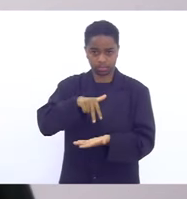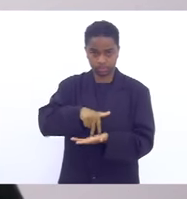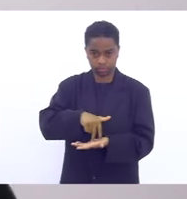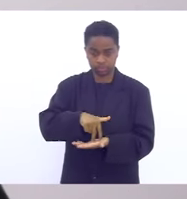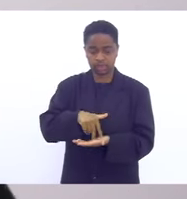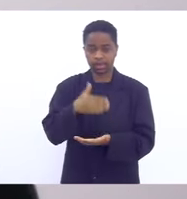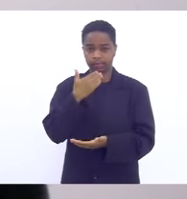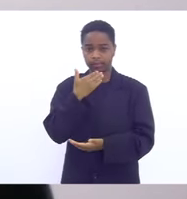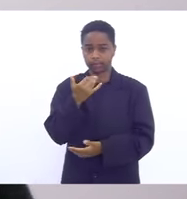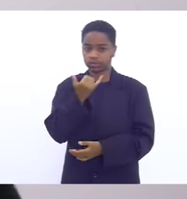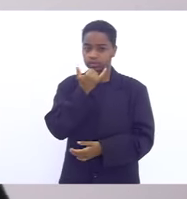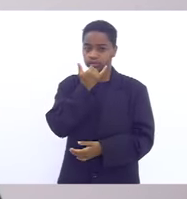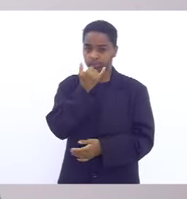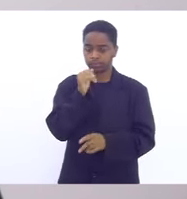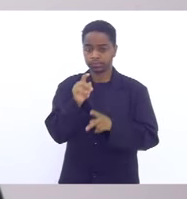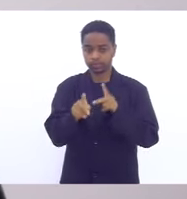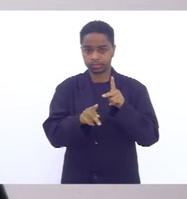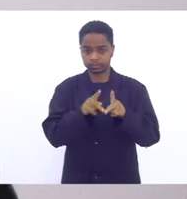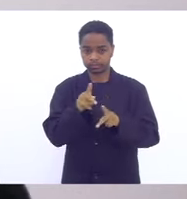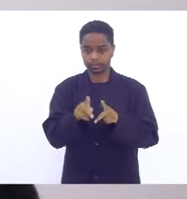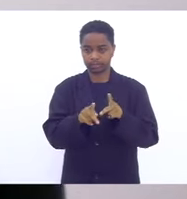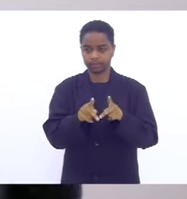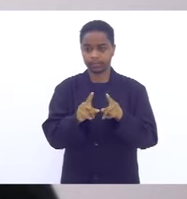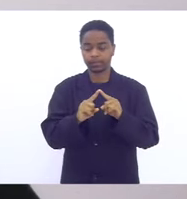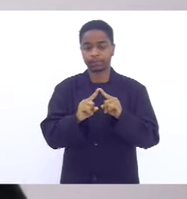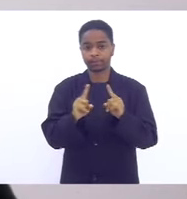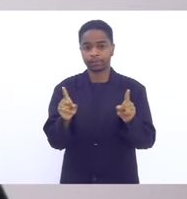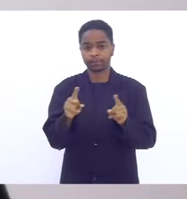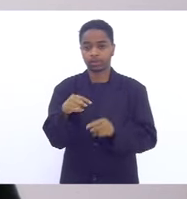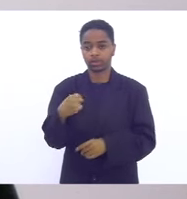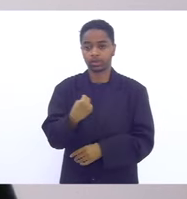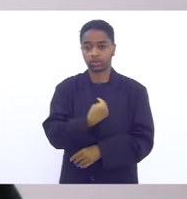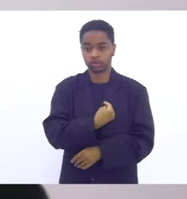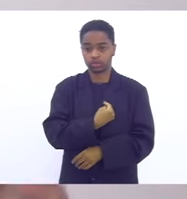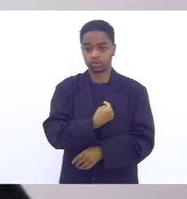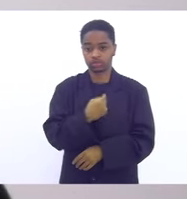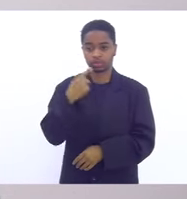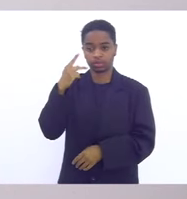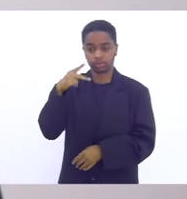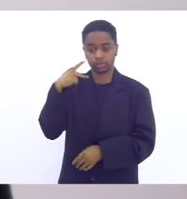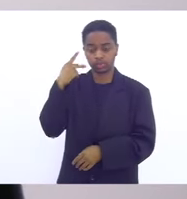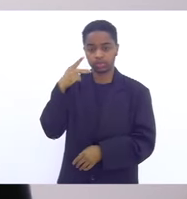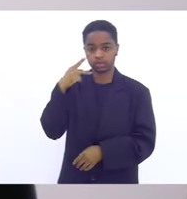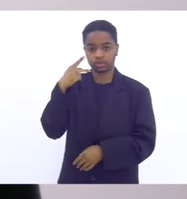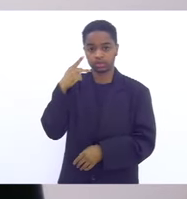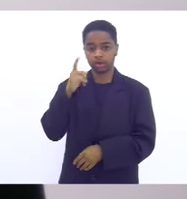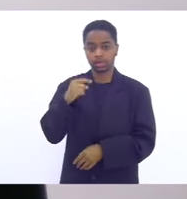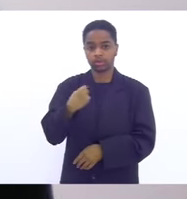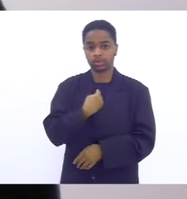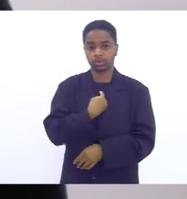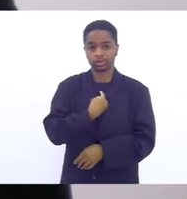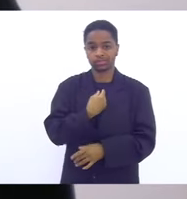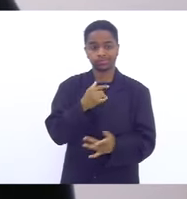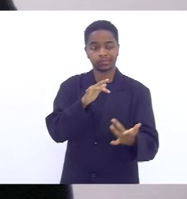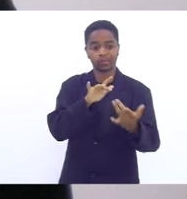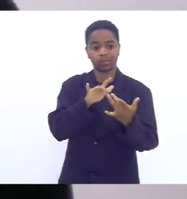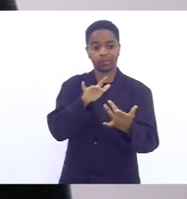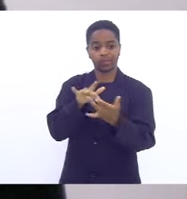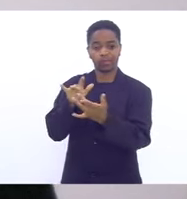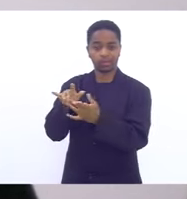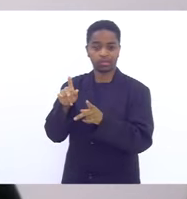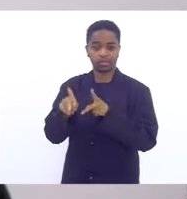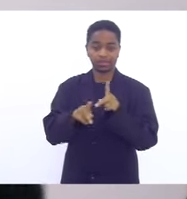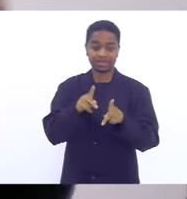pedindo desculpa para a sociedade, mas nós, políticos que vivemos na ponta, se a gente chegar,